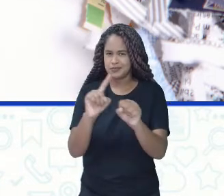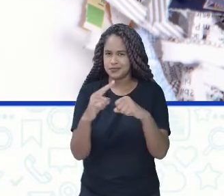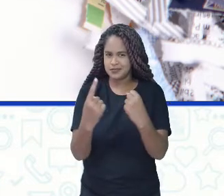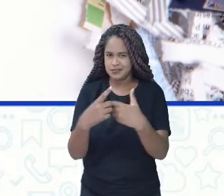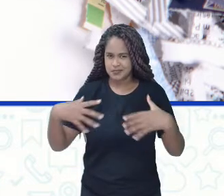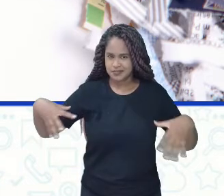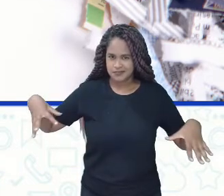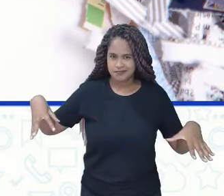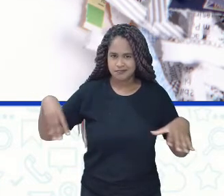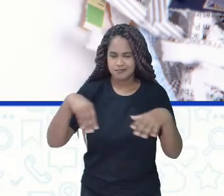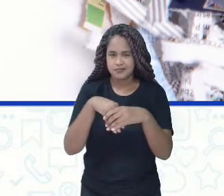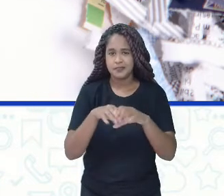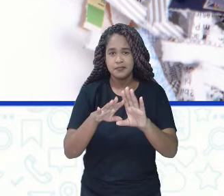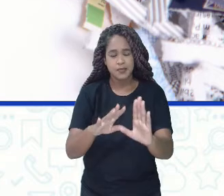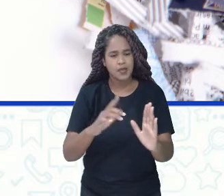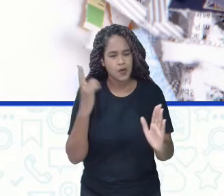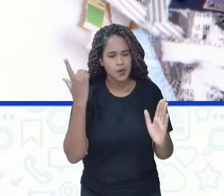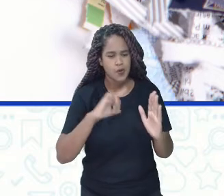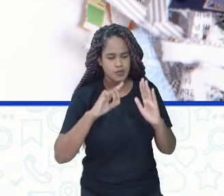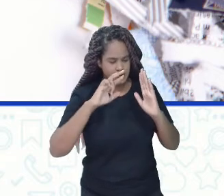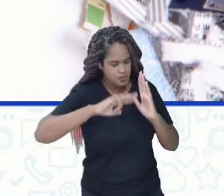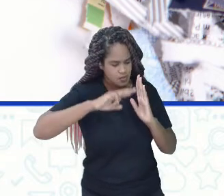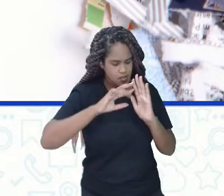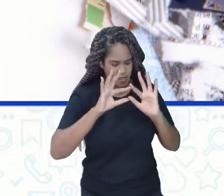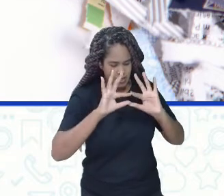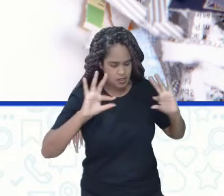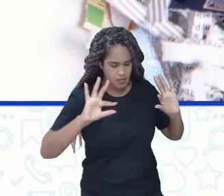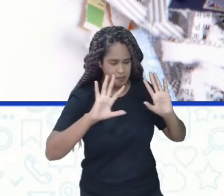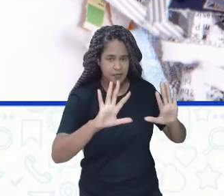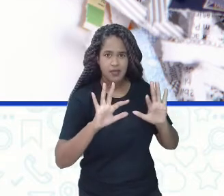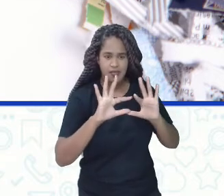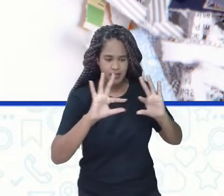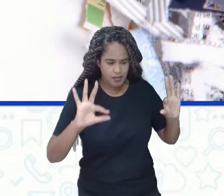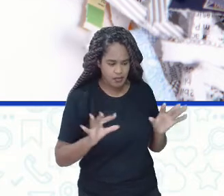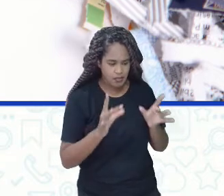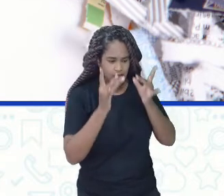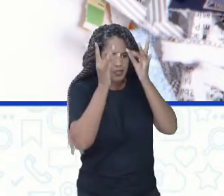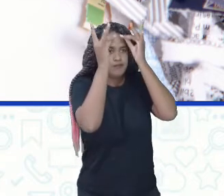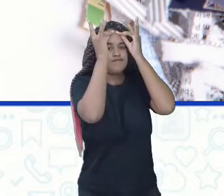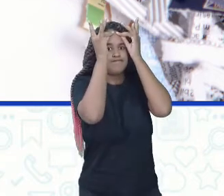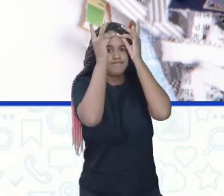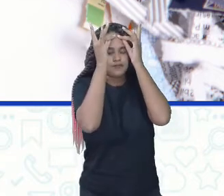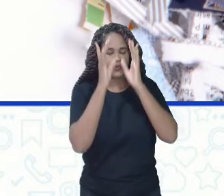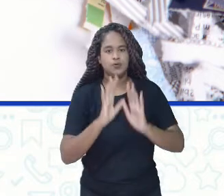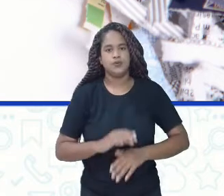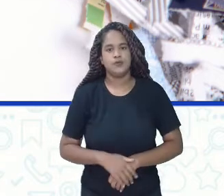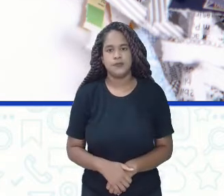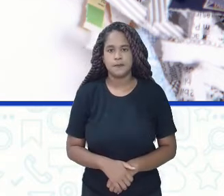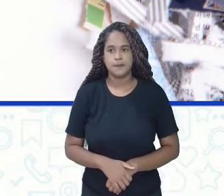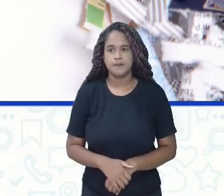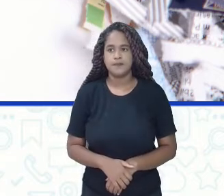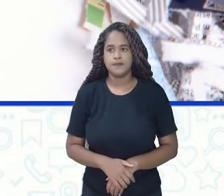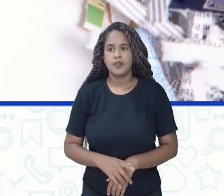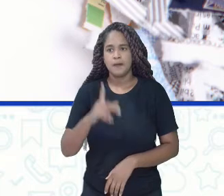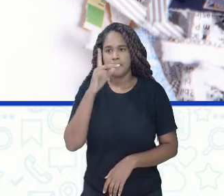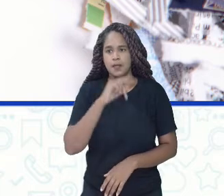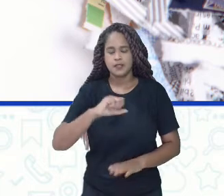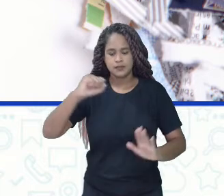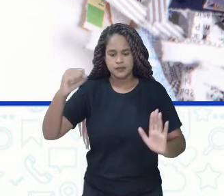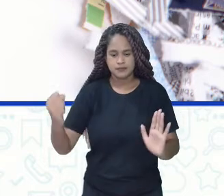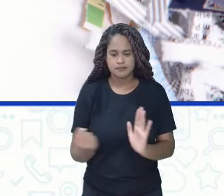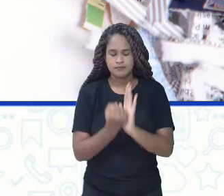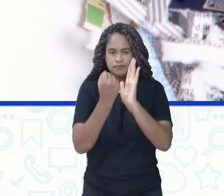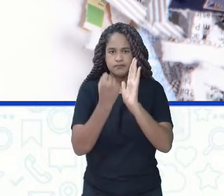teve tempo apenas para ler uma linha, mas esta brilhou em sua mente durante o minuto seguinte, como se marcada a ferro